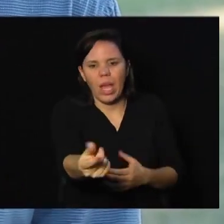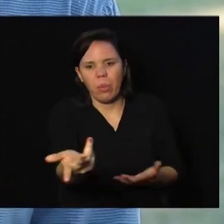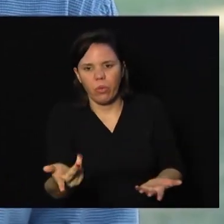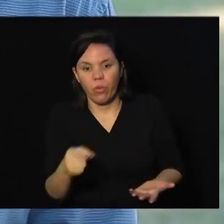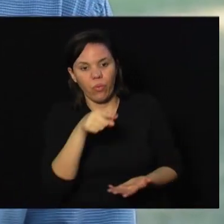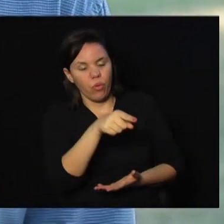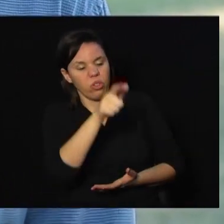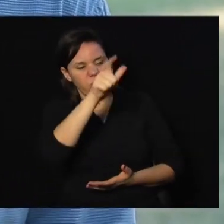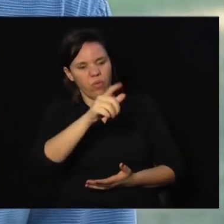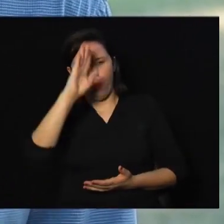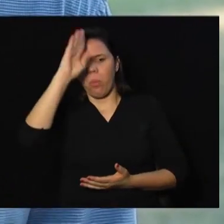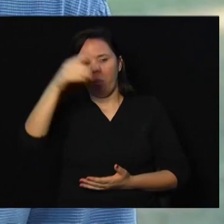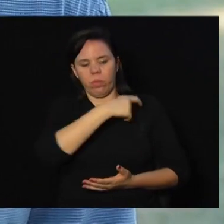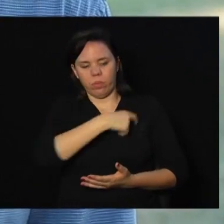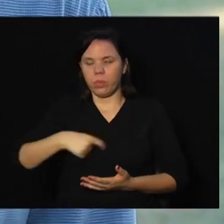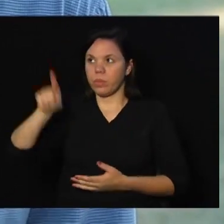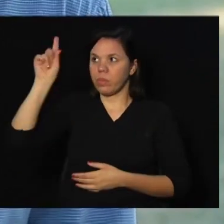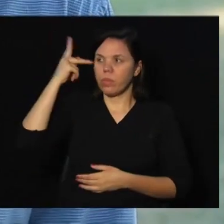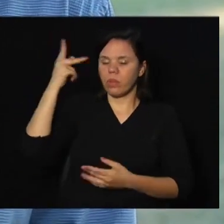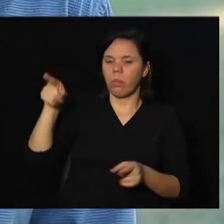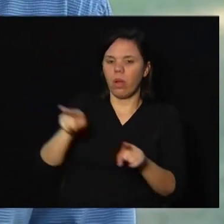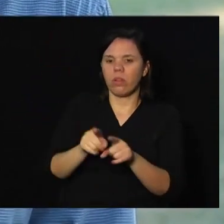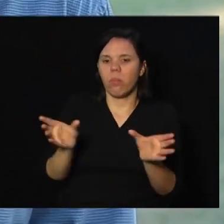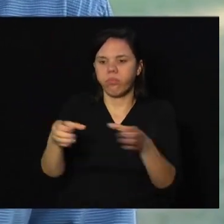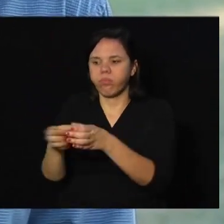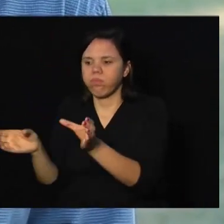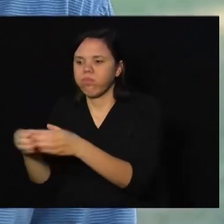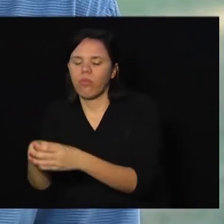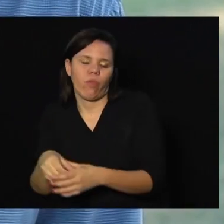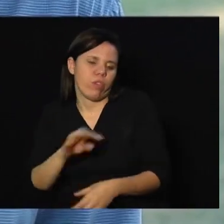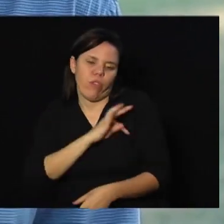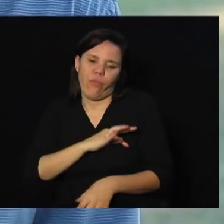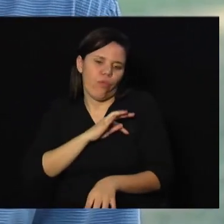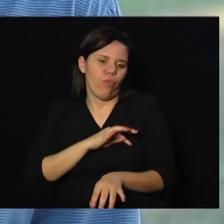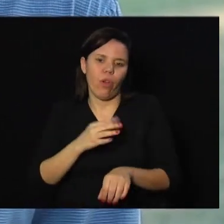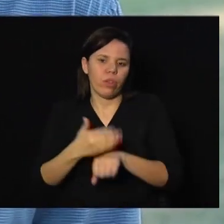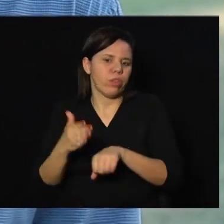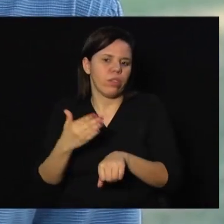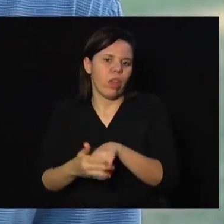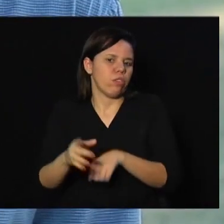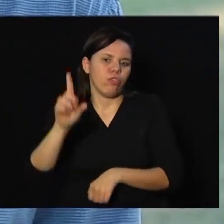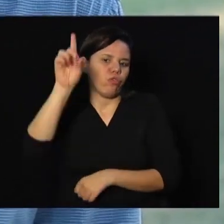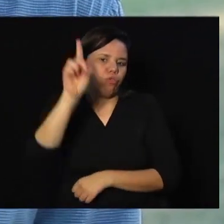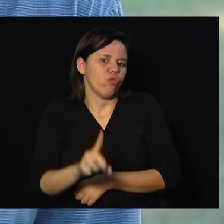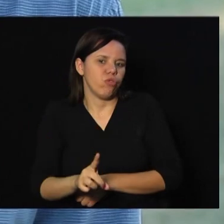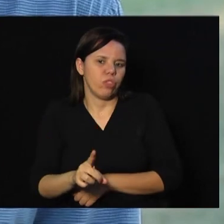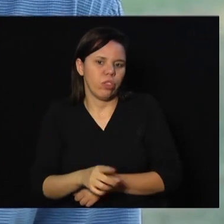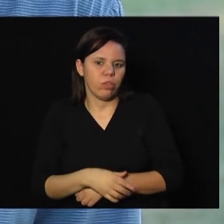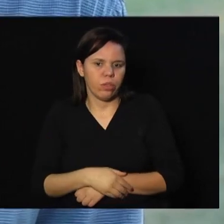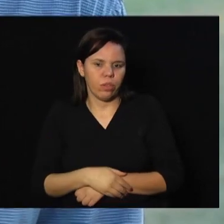ídolo da Ponte Preta e do São Paulo, mas não foi treinador, não foi diretor. Você acha